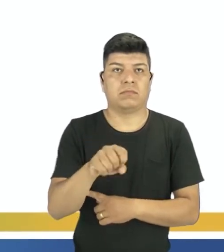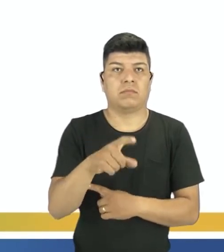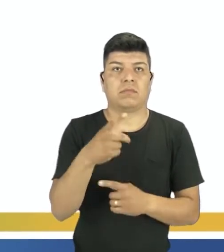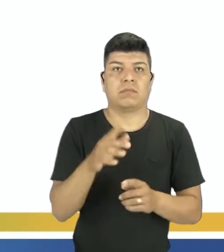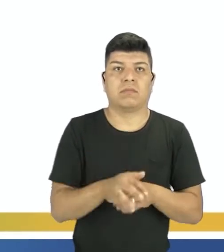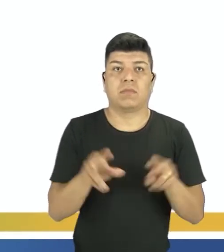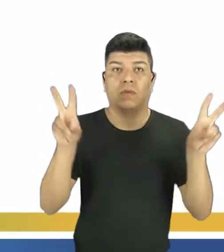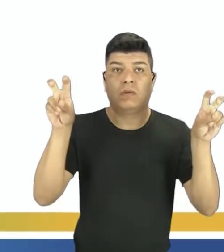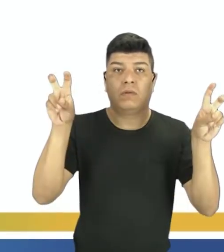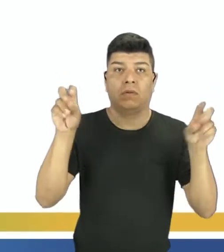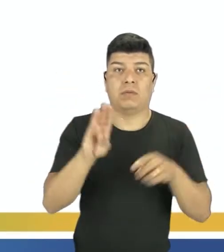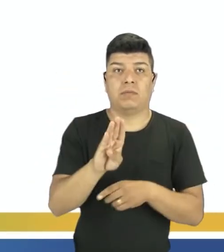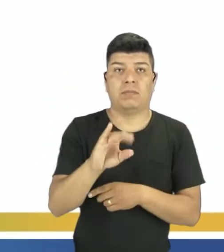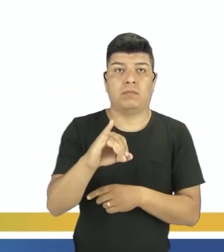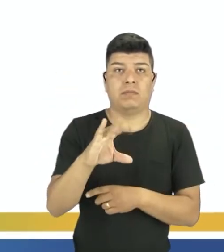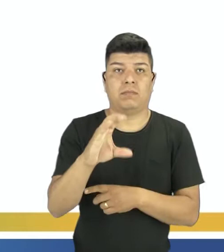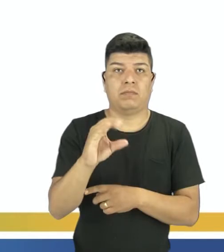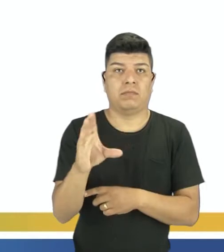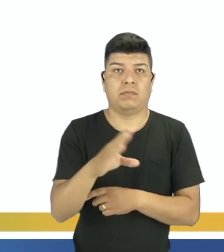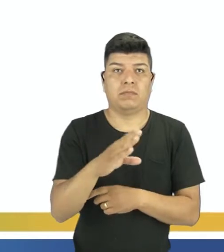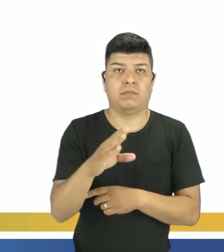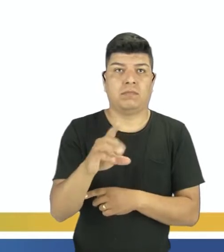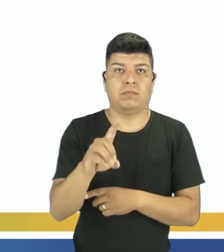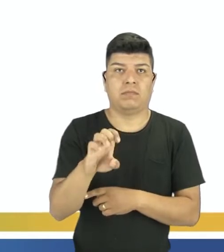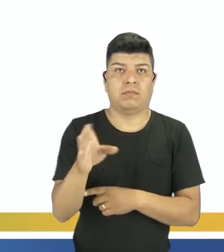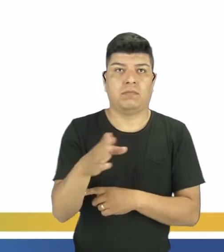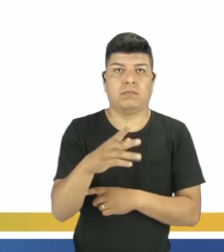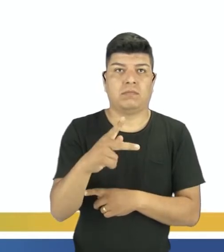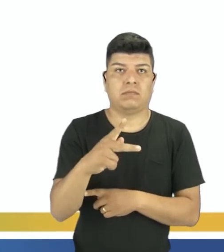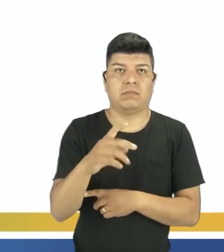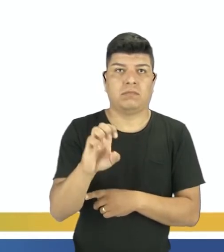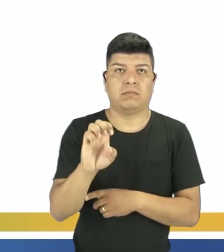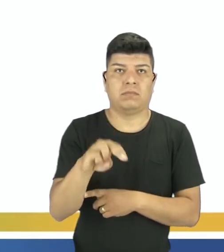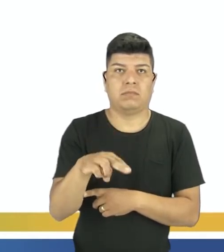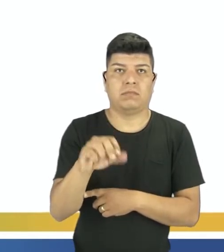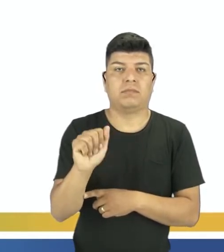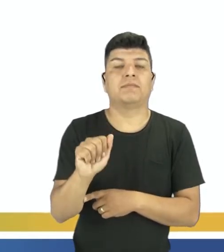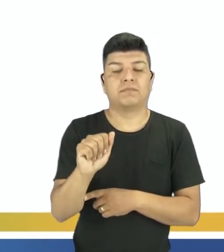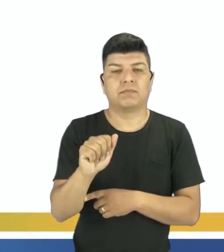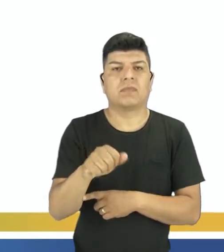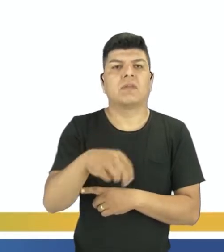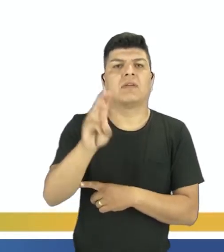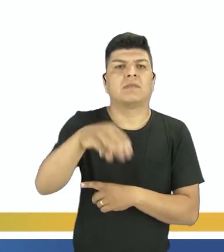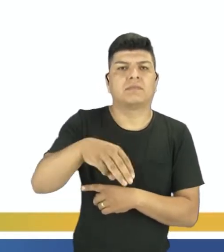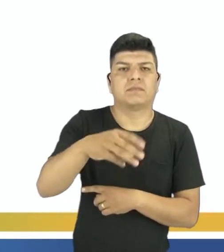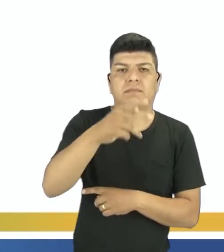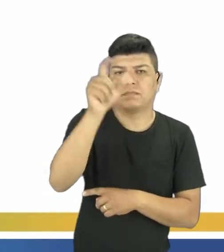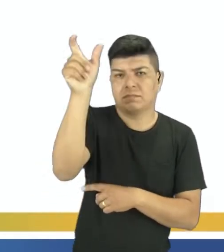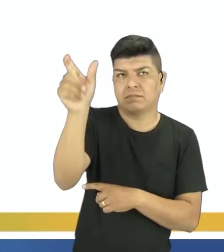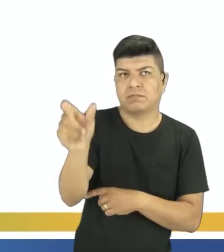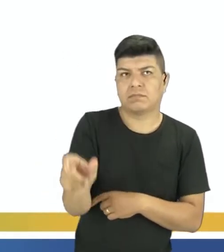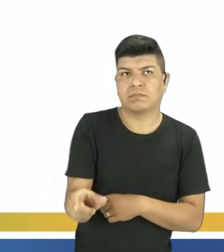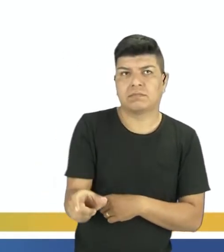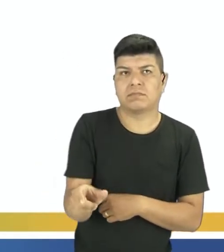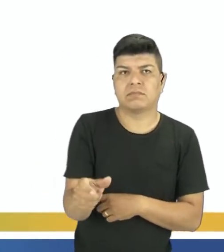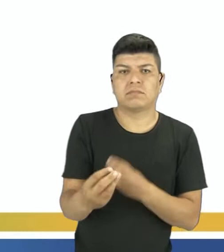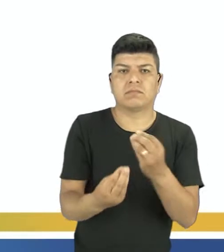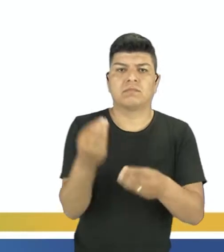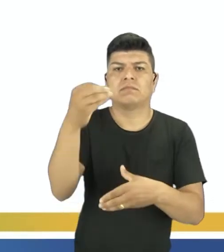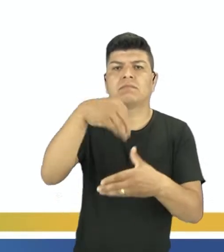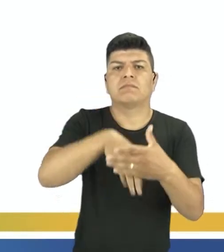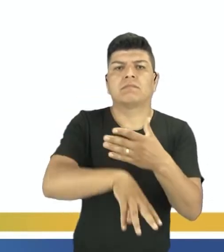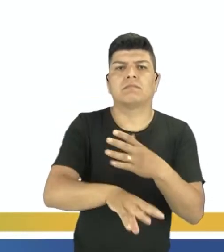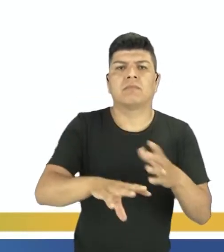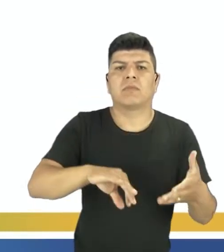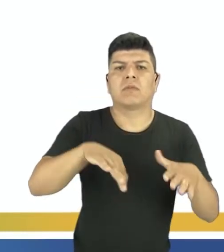Observem, gente, todos os elementos da imagem. O que é importante a gente observar? Quem são os personagens? Aonde é que esses personagens estão inseridos?